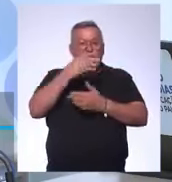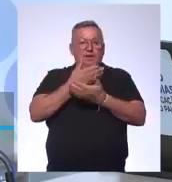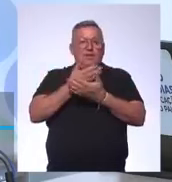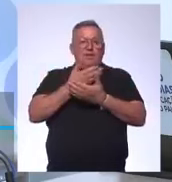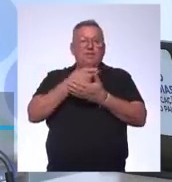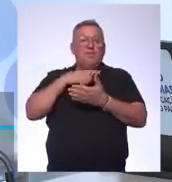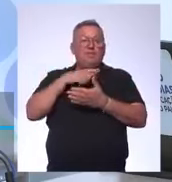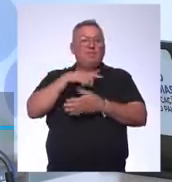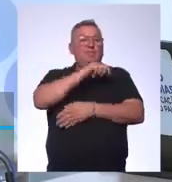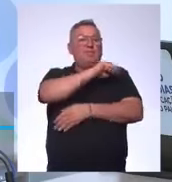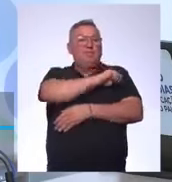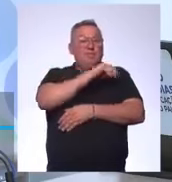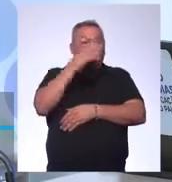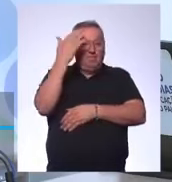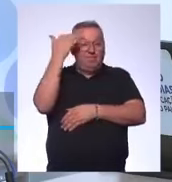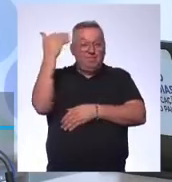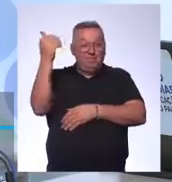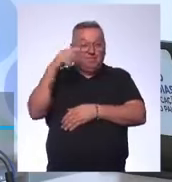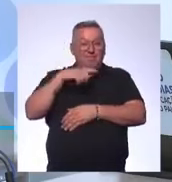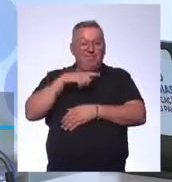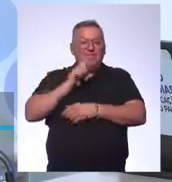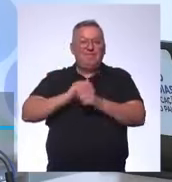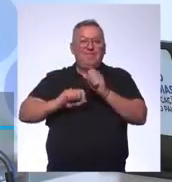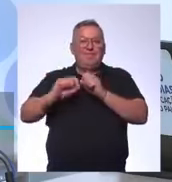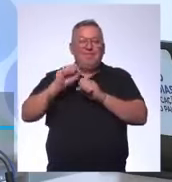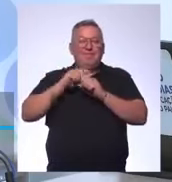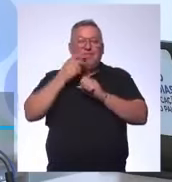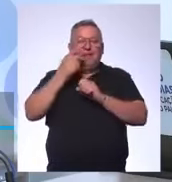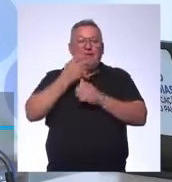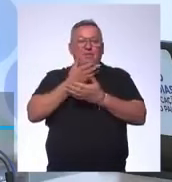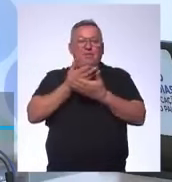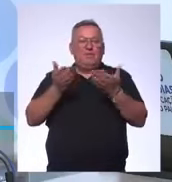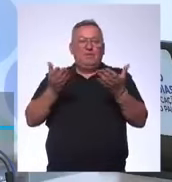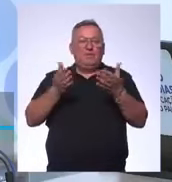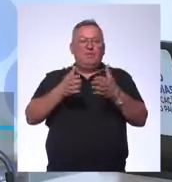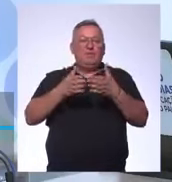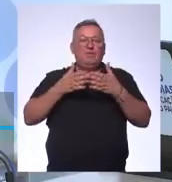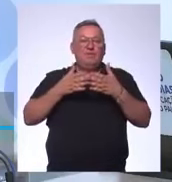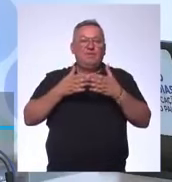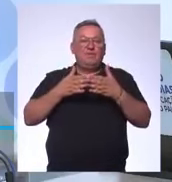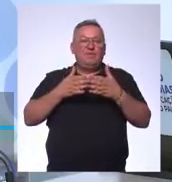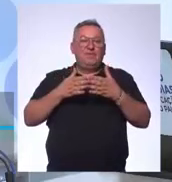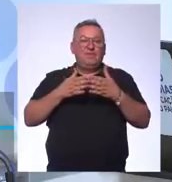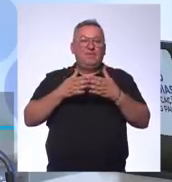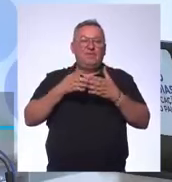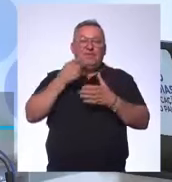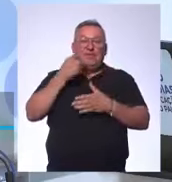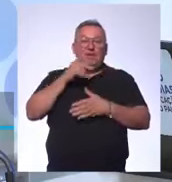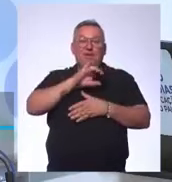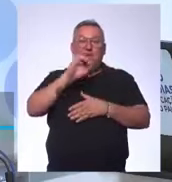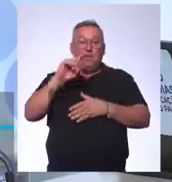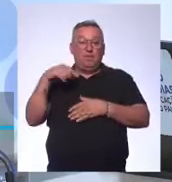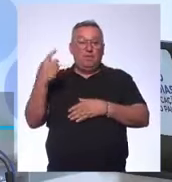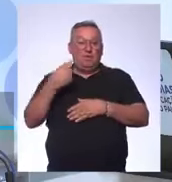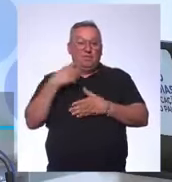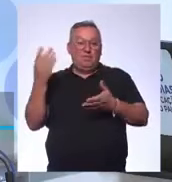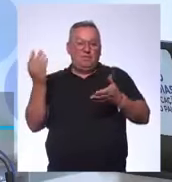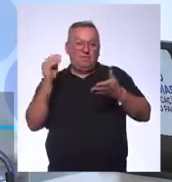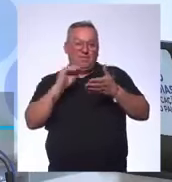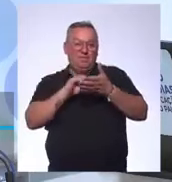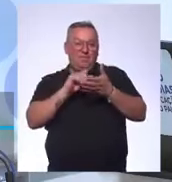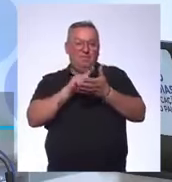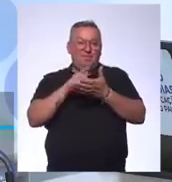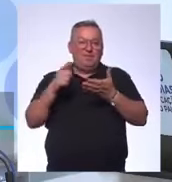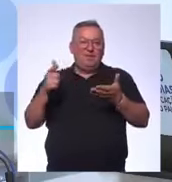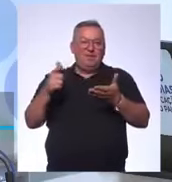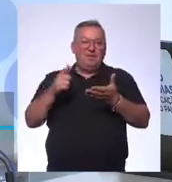Temos os alunos famosos, que são aqueles citados por vocês. Por favor, dê um alô para a gente, para acrescentarmos no nosso